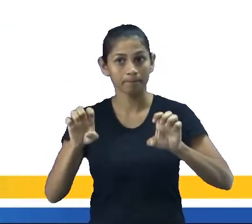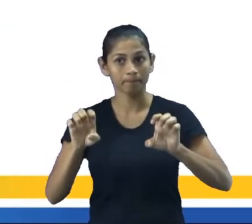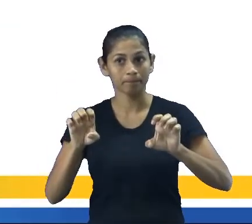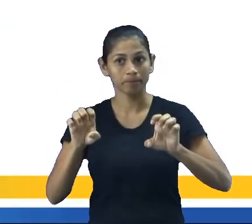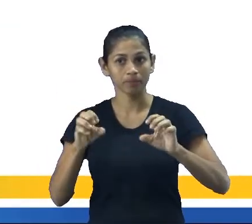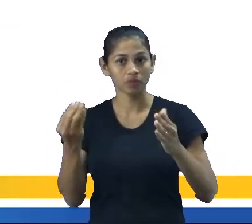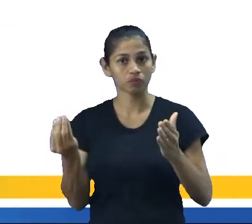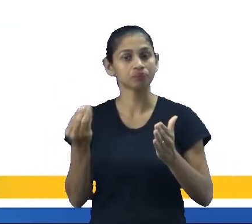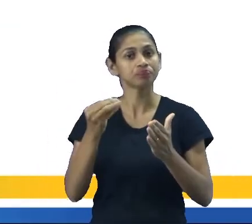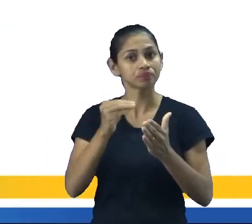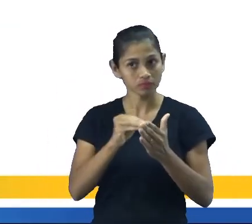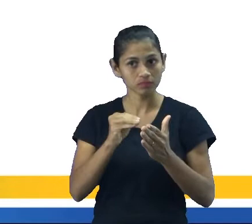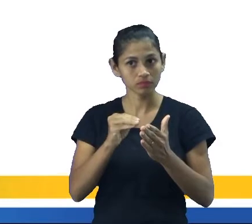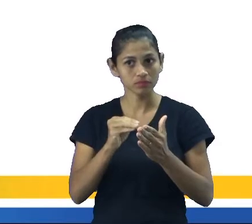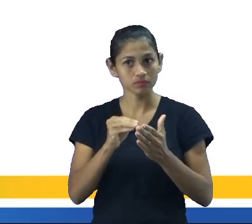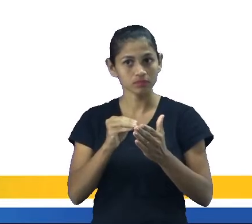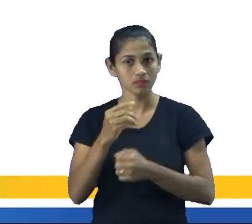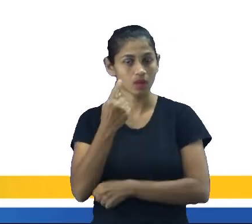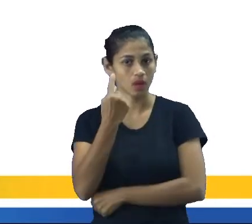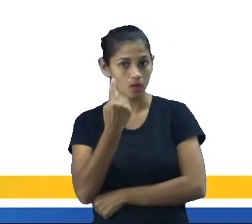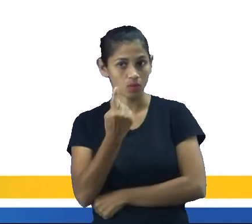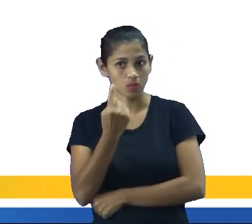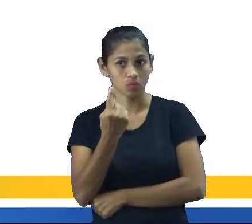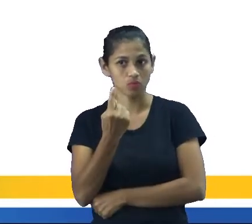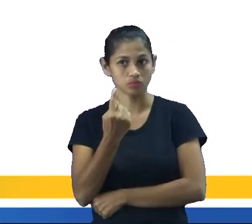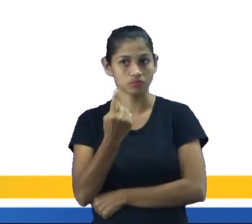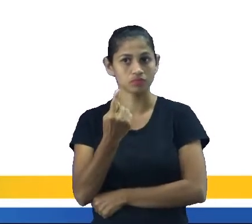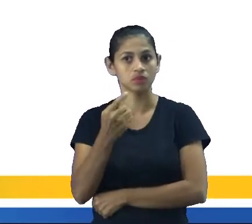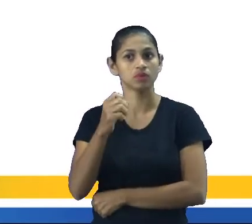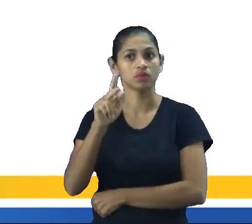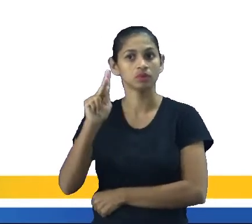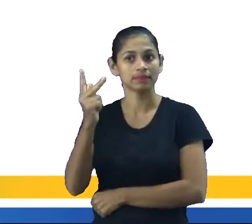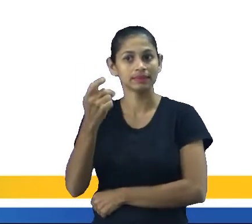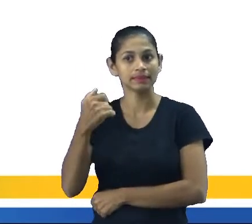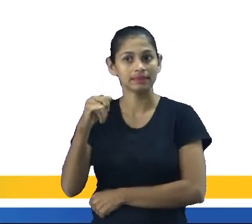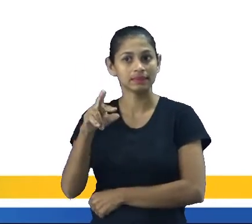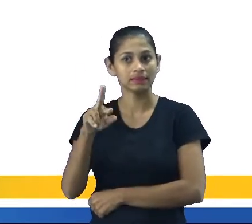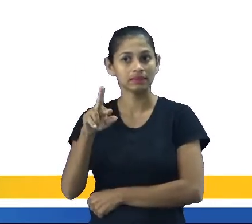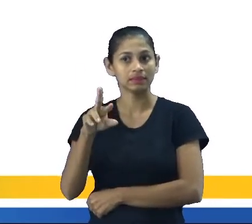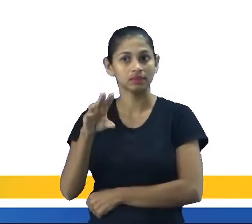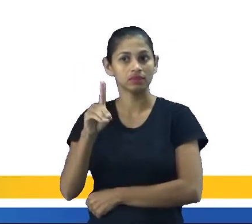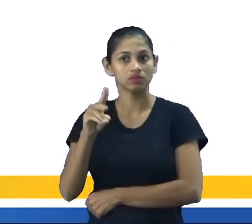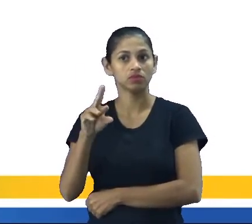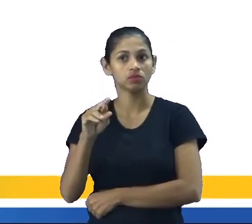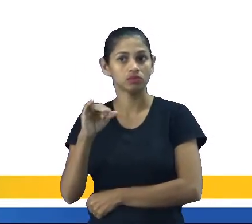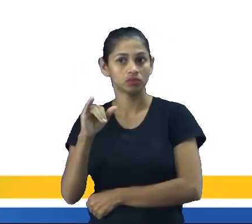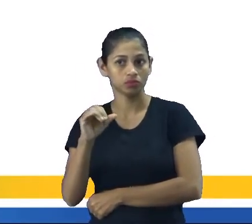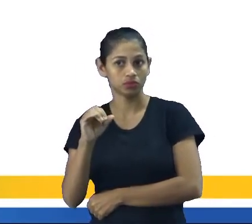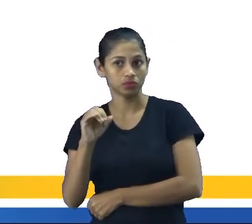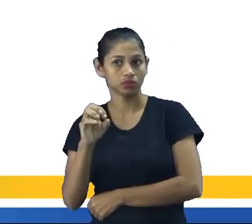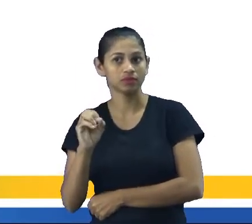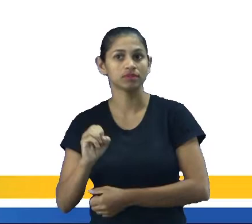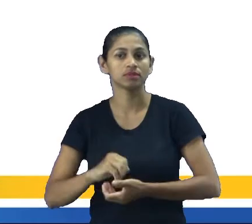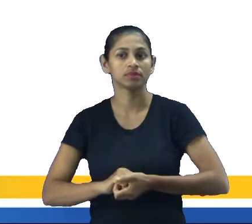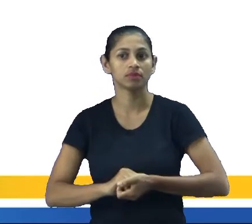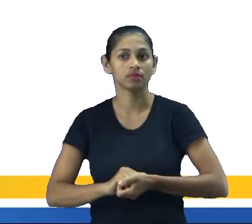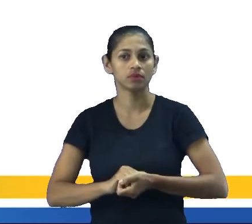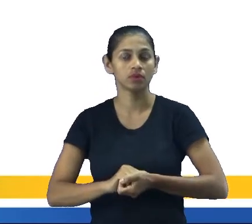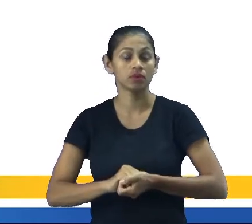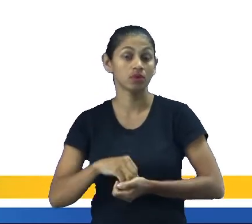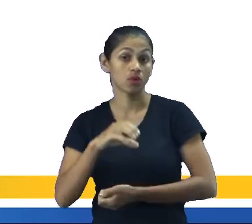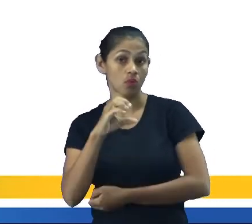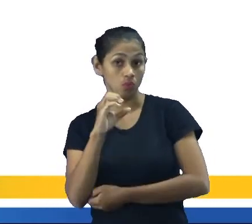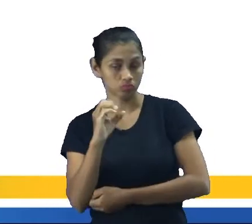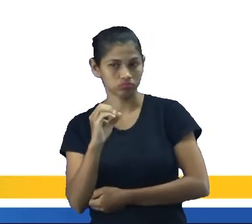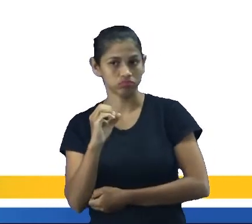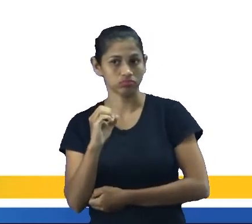gente vai colocar um hidroxi, então a gente sempre começa com o hidroxi, e o local onde está o OH. Nesse